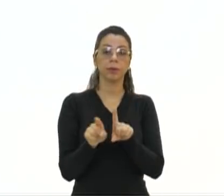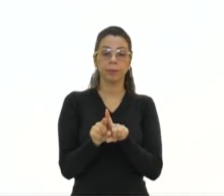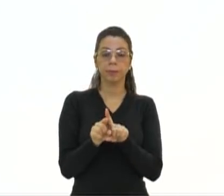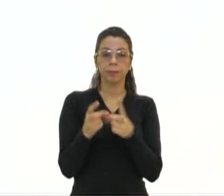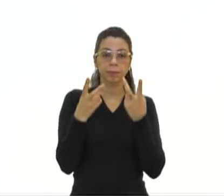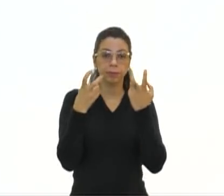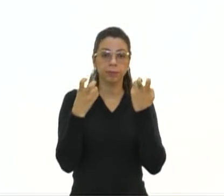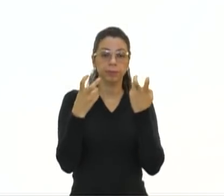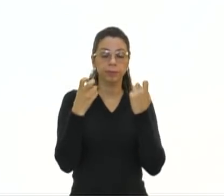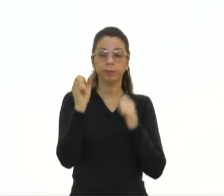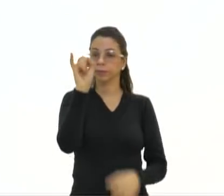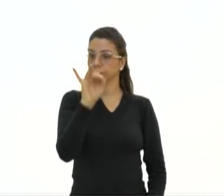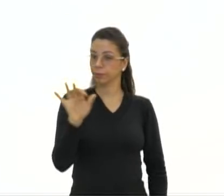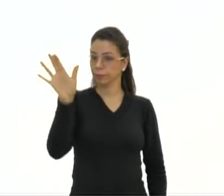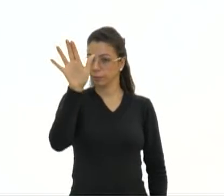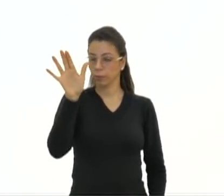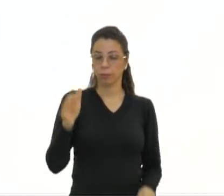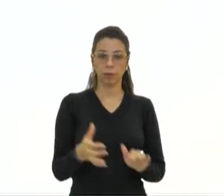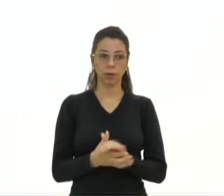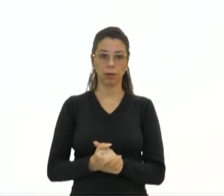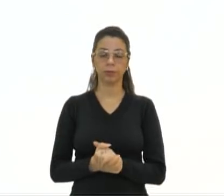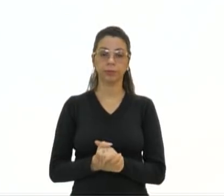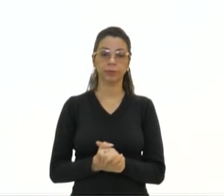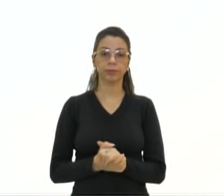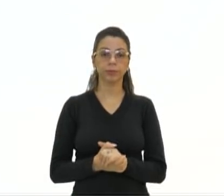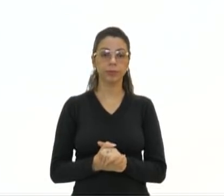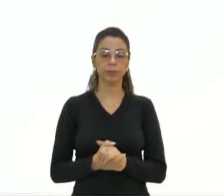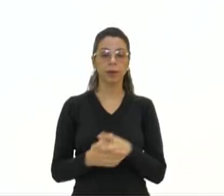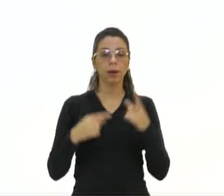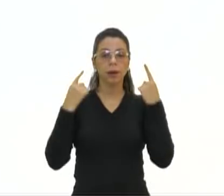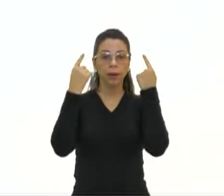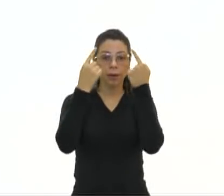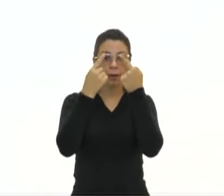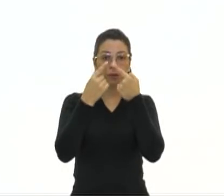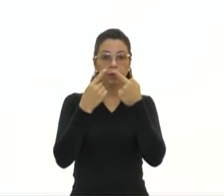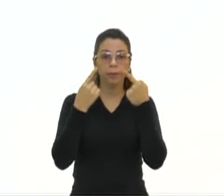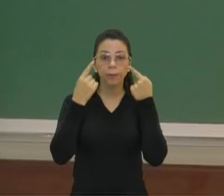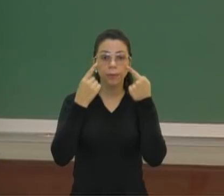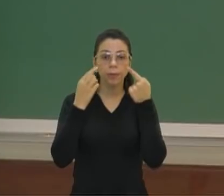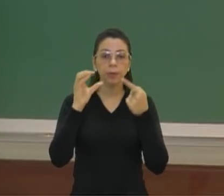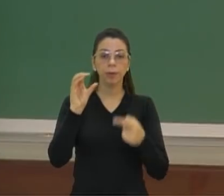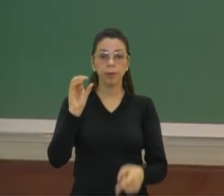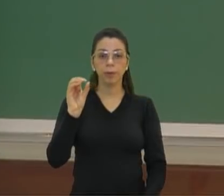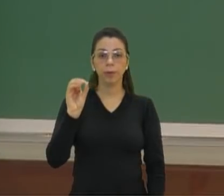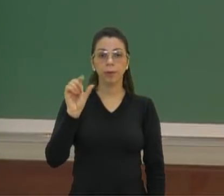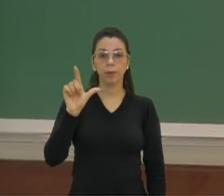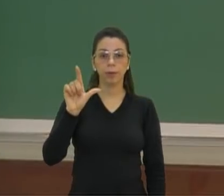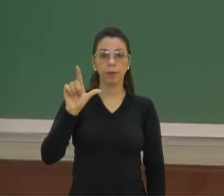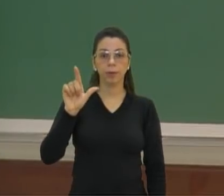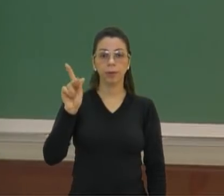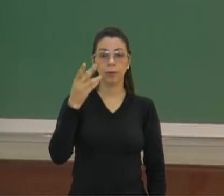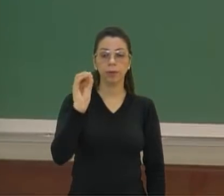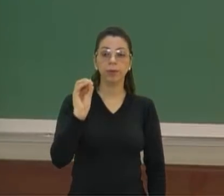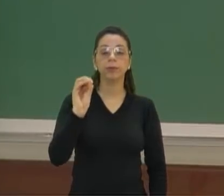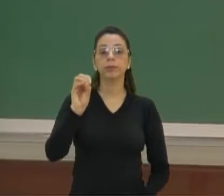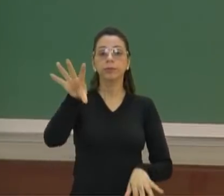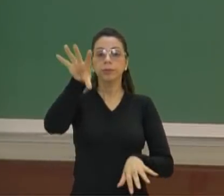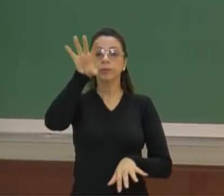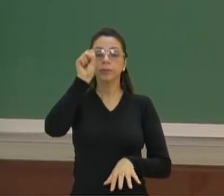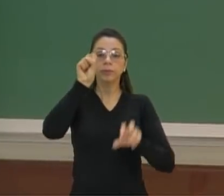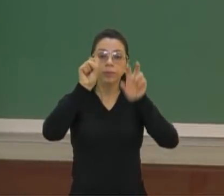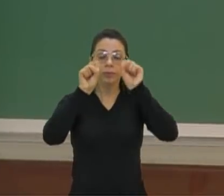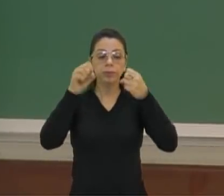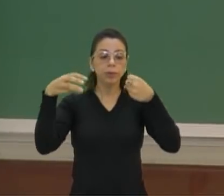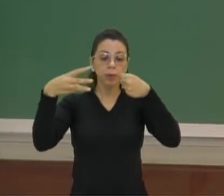percepção de imagens. O órgão responsável por receber esses estímulos é quem? O olho, que possui as suas